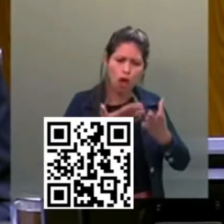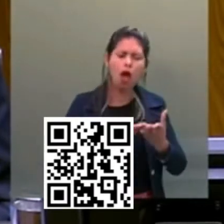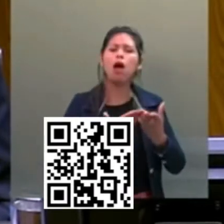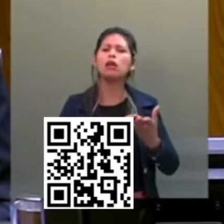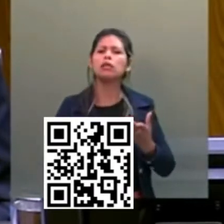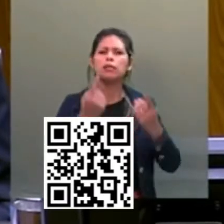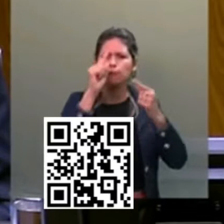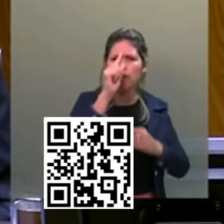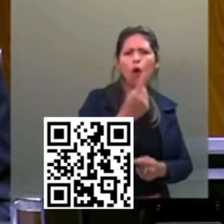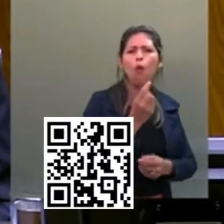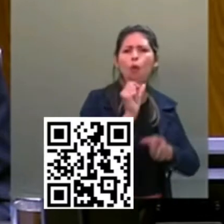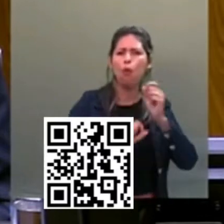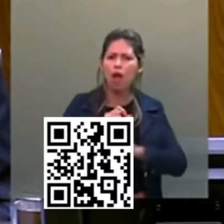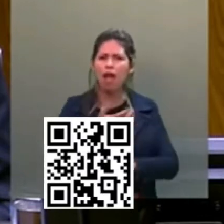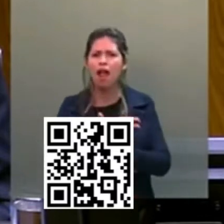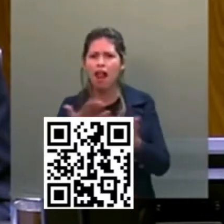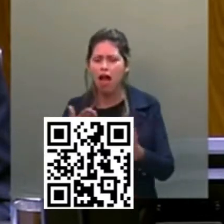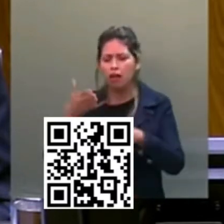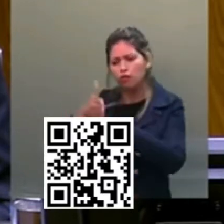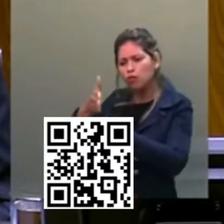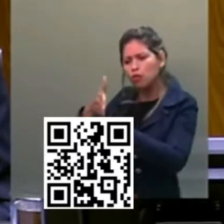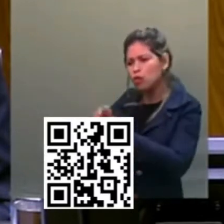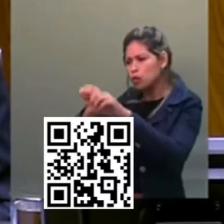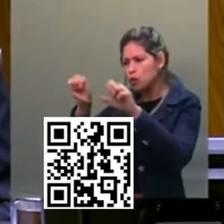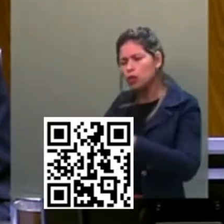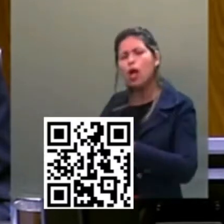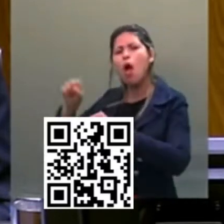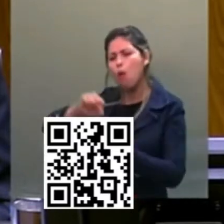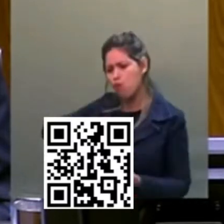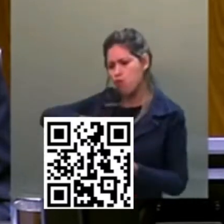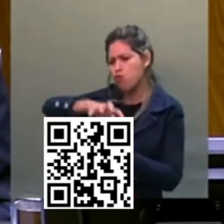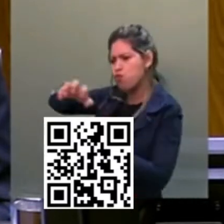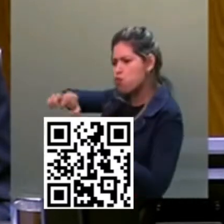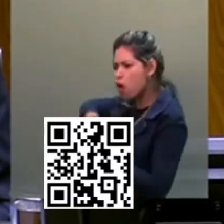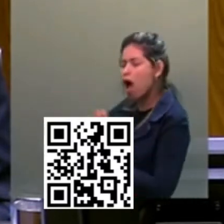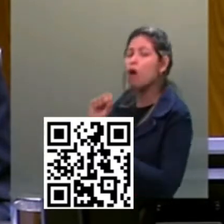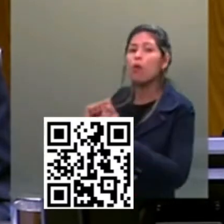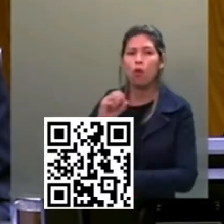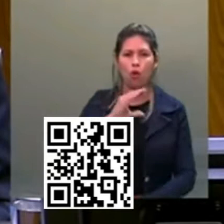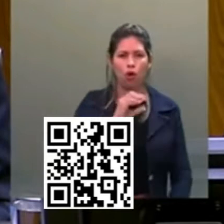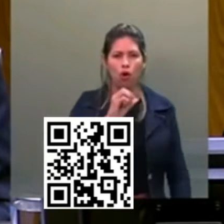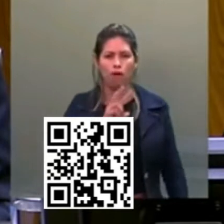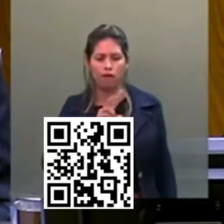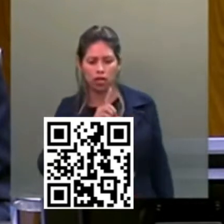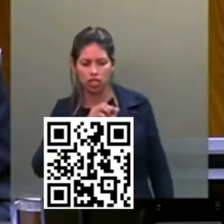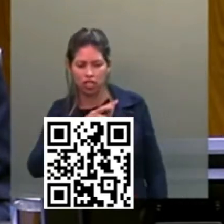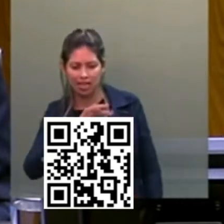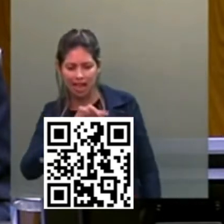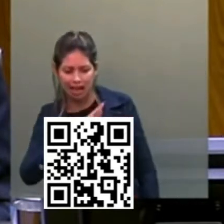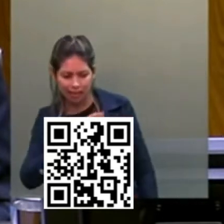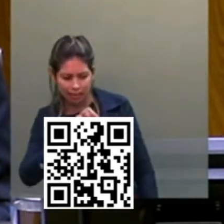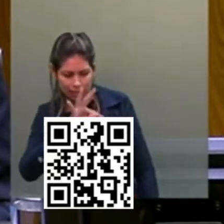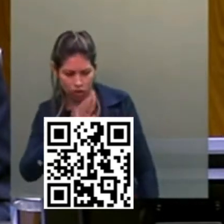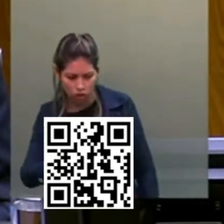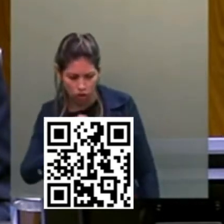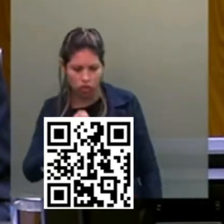a aderir ao instrumento de acesso global de vacinas Covid-19, o COVAX Facility. Demos especial atenção à retomada